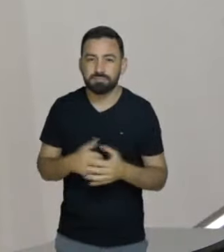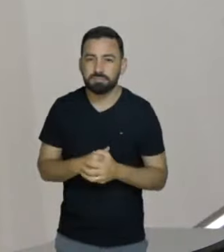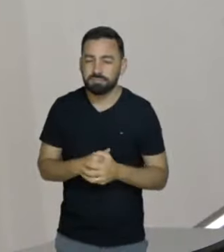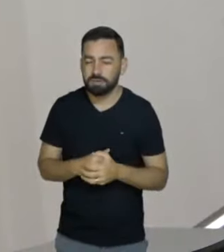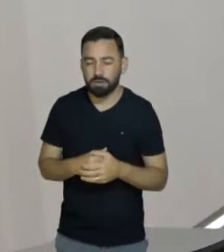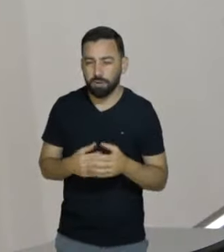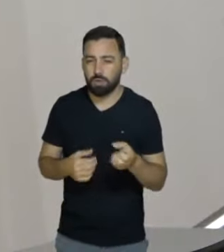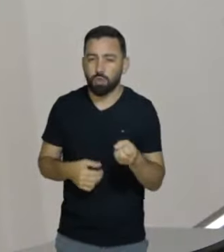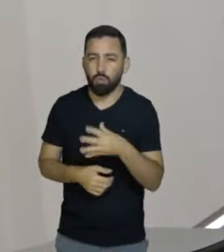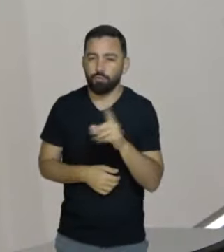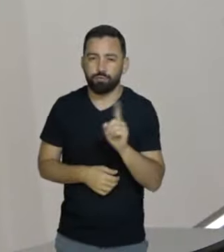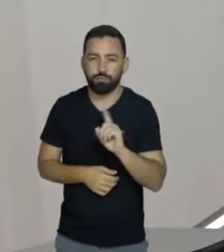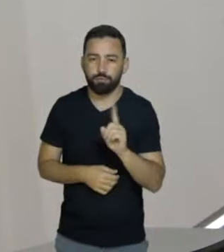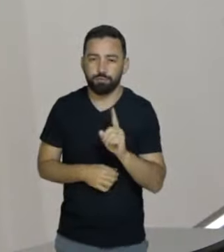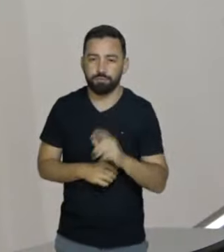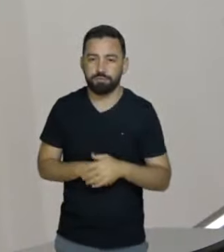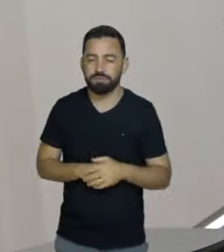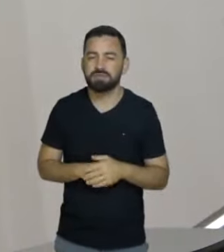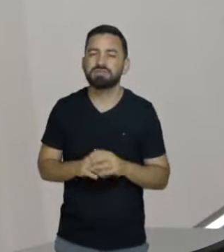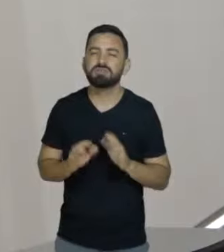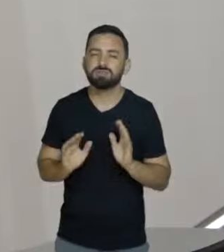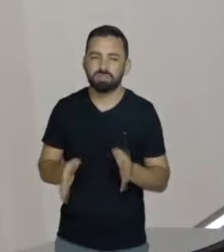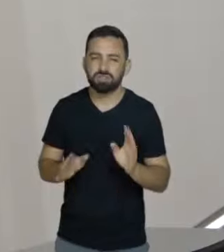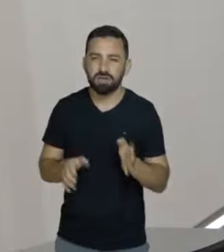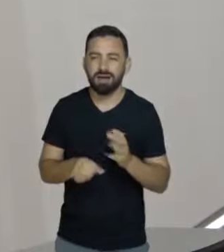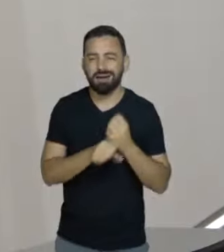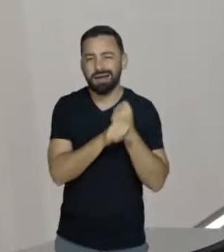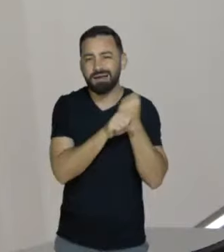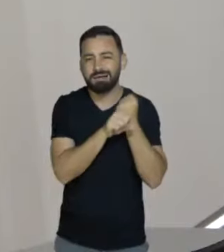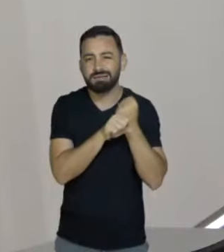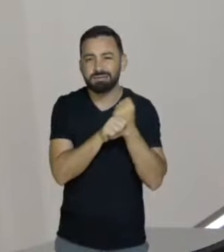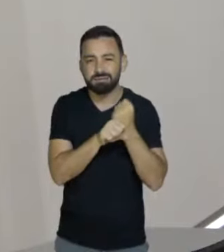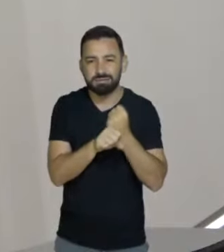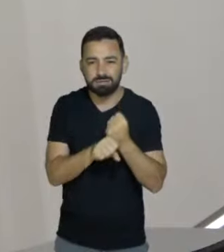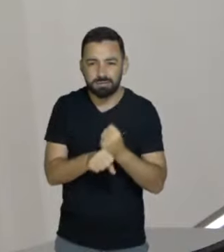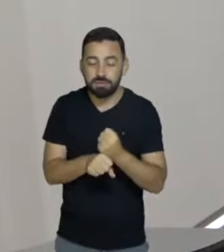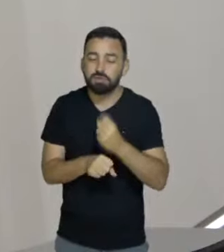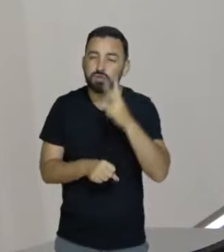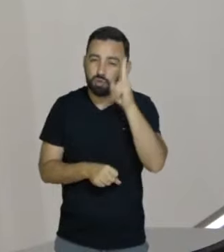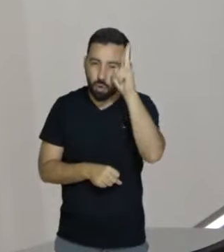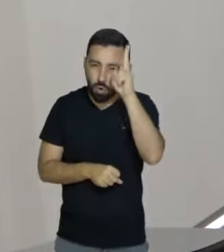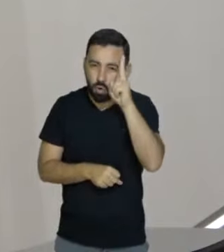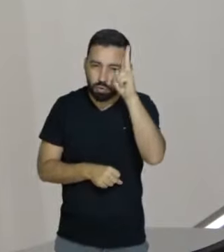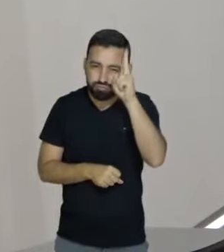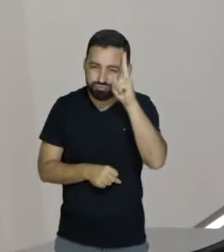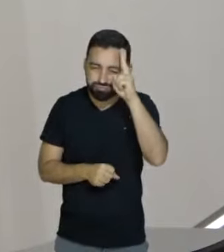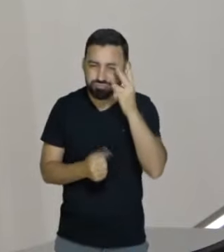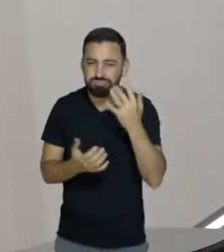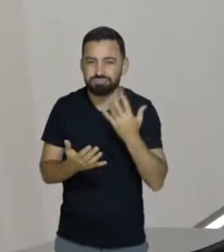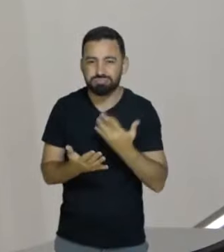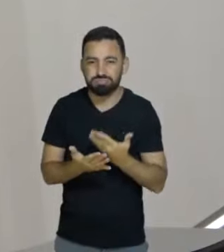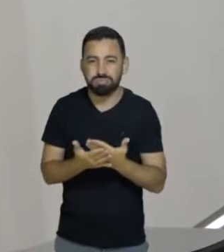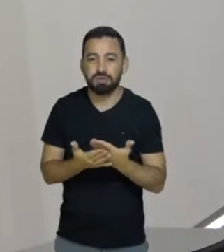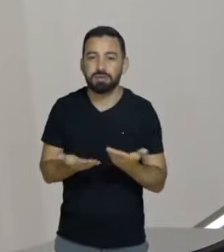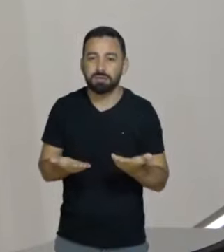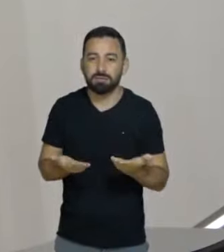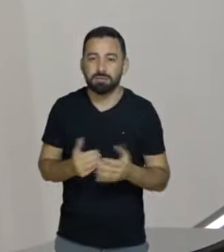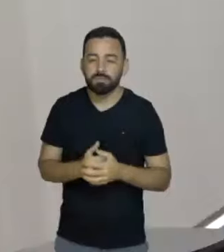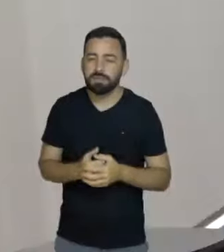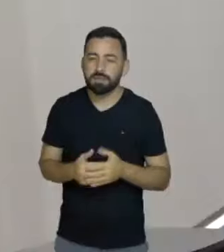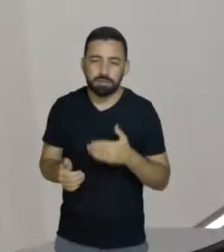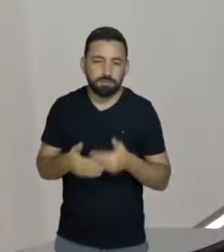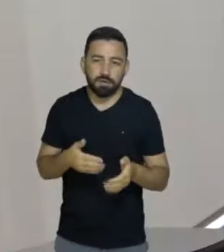novidade. Isso vem há anos, é histórico. Por mais que o